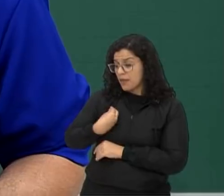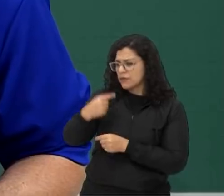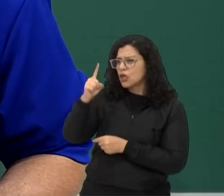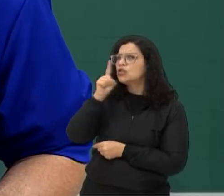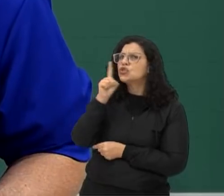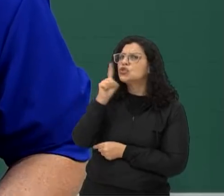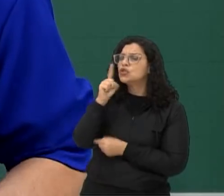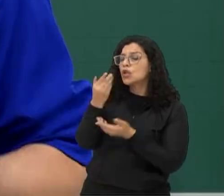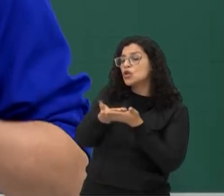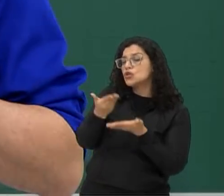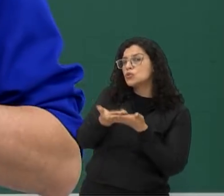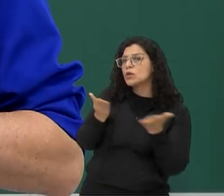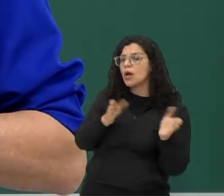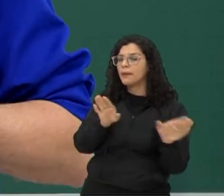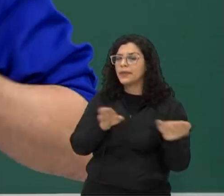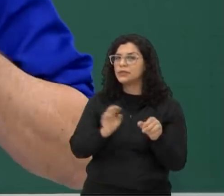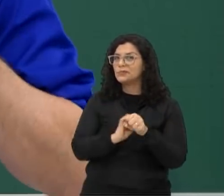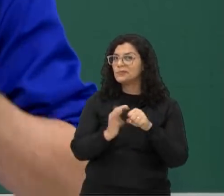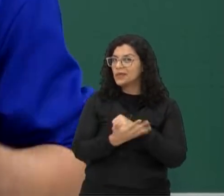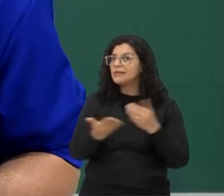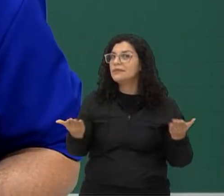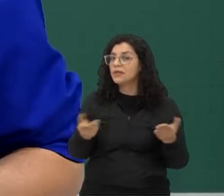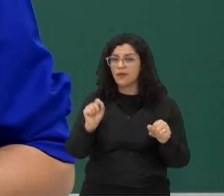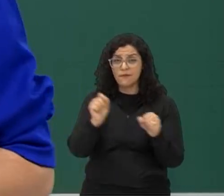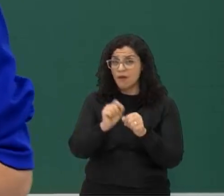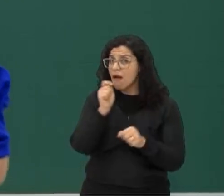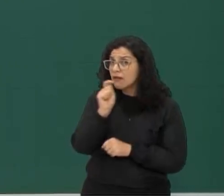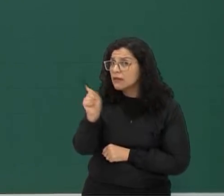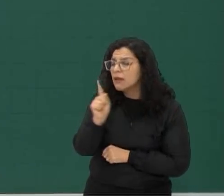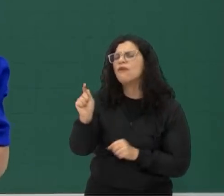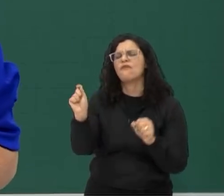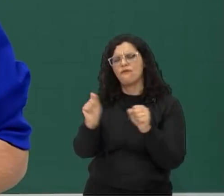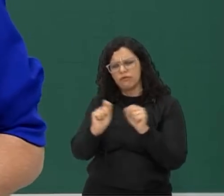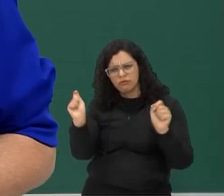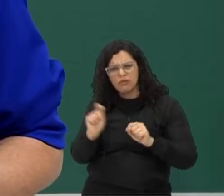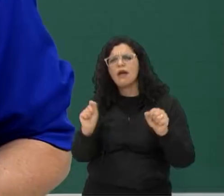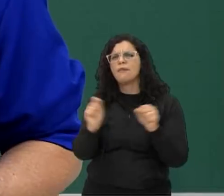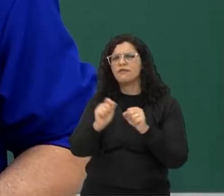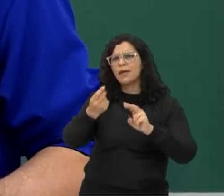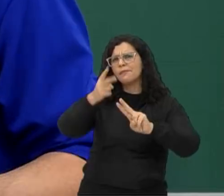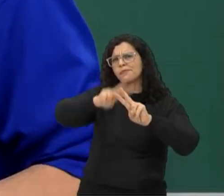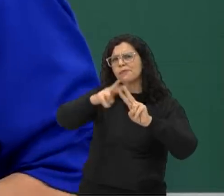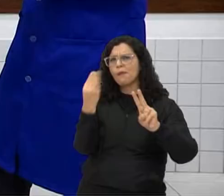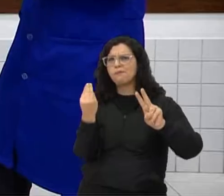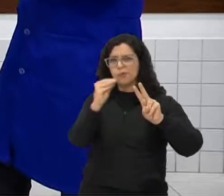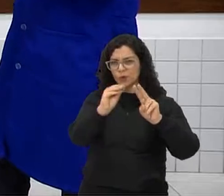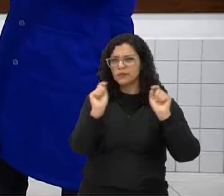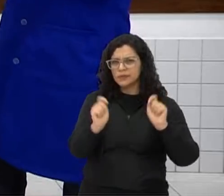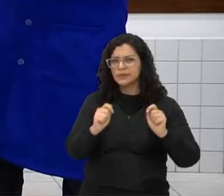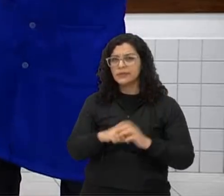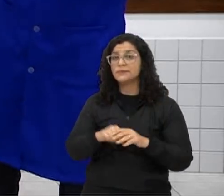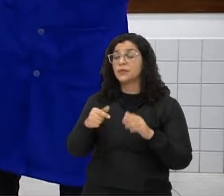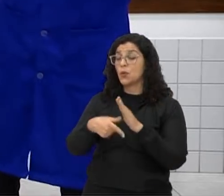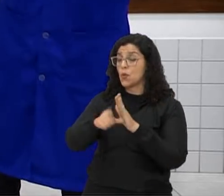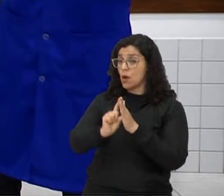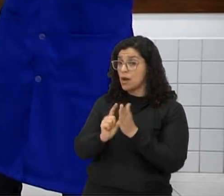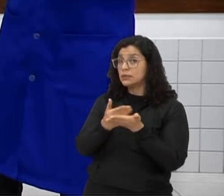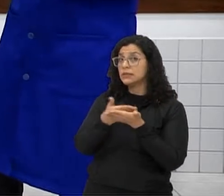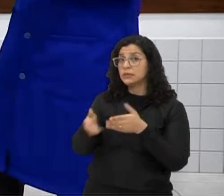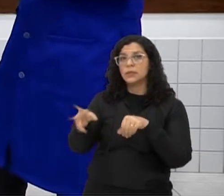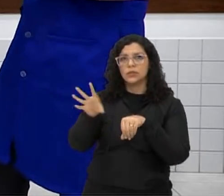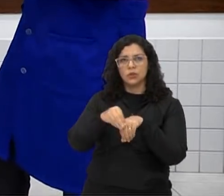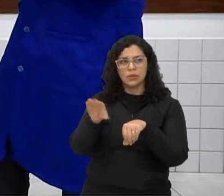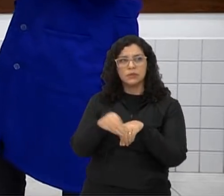rotina de estudos, ok? Se você não fez, ainda dá tempo de você fazer a sua postagem, ok? Antes da Semana